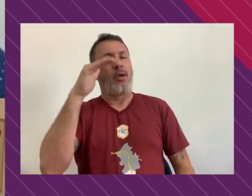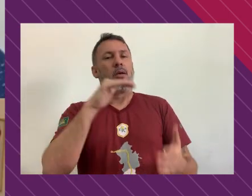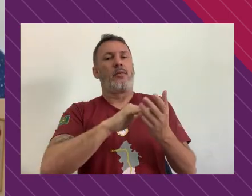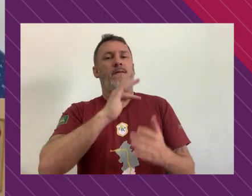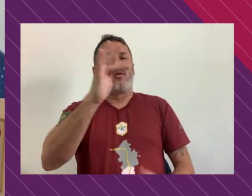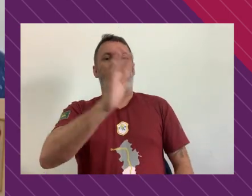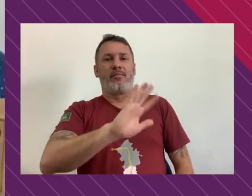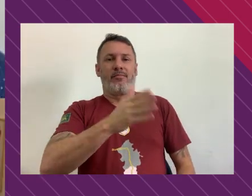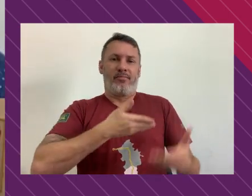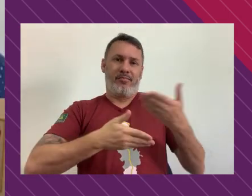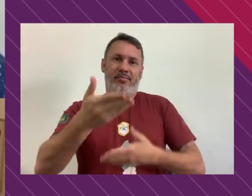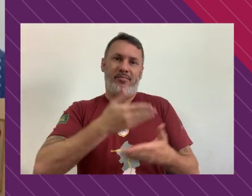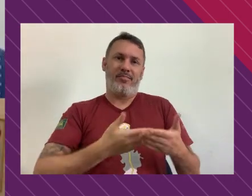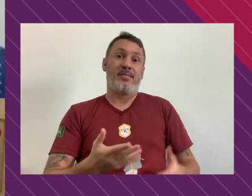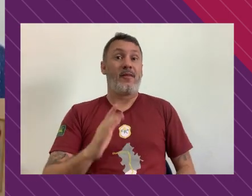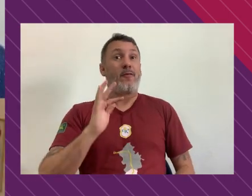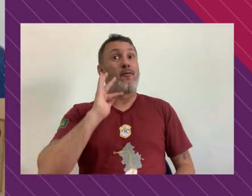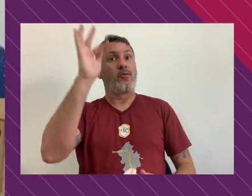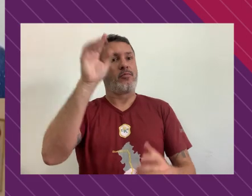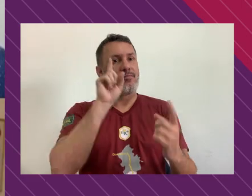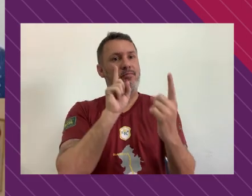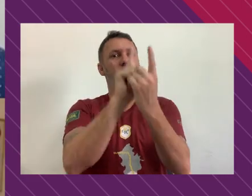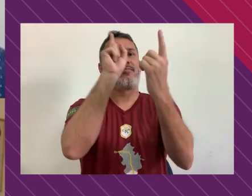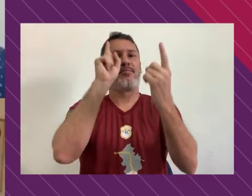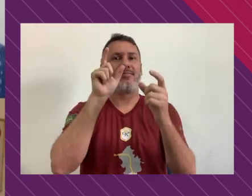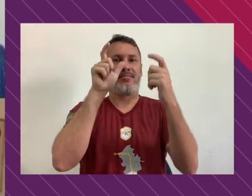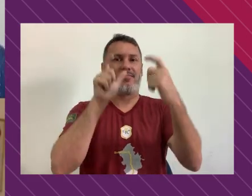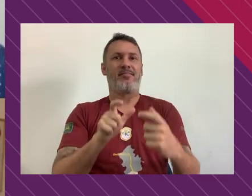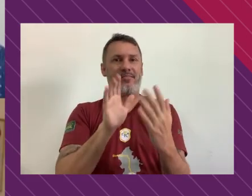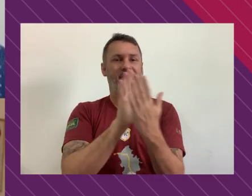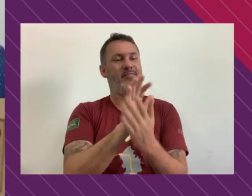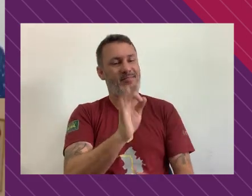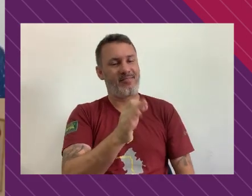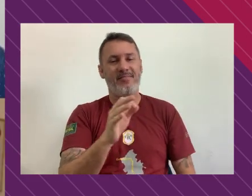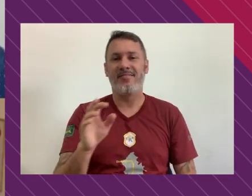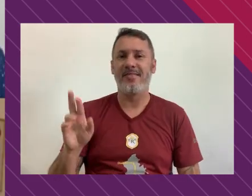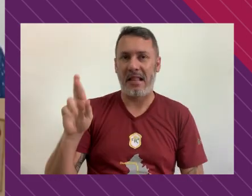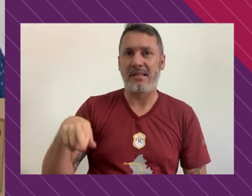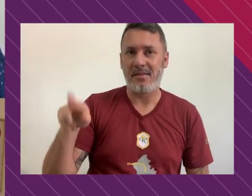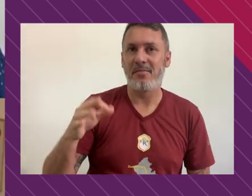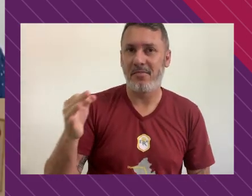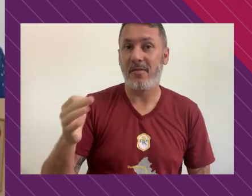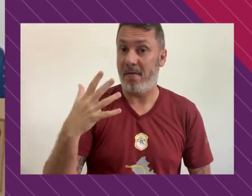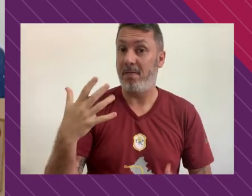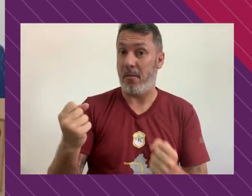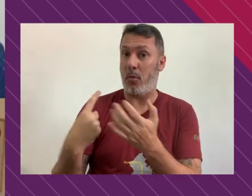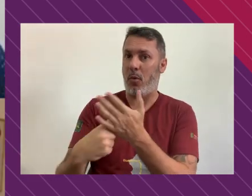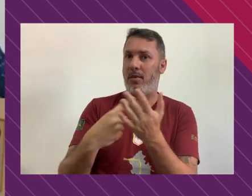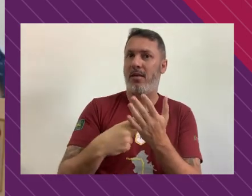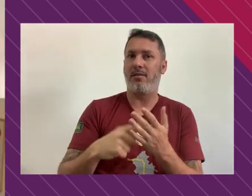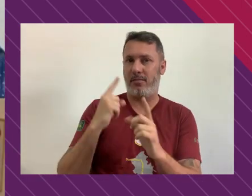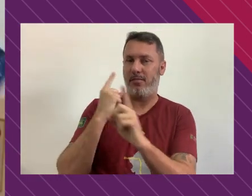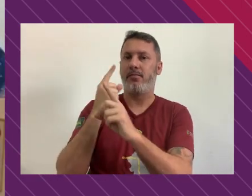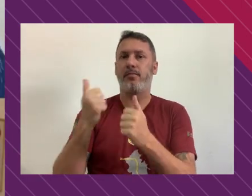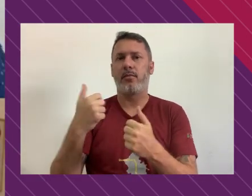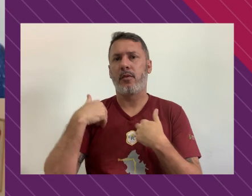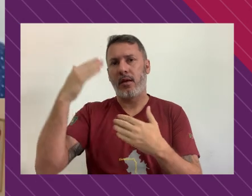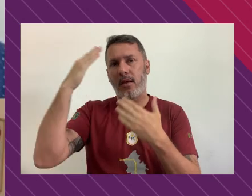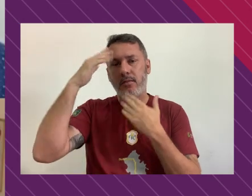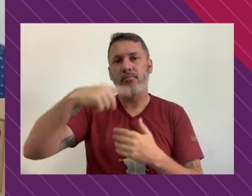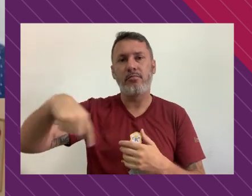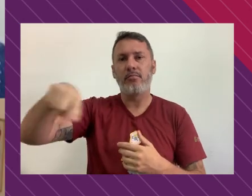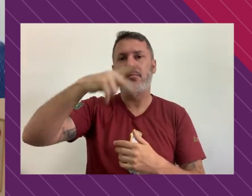rico para dar aula, para dentro de uma empresa, porque vamos lá, músico já começa que tem que ter uma concentração, uma habilidade de